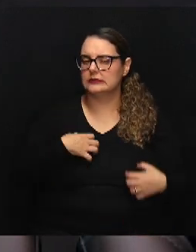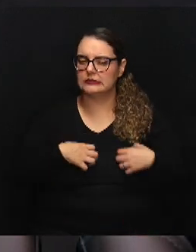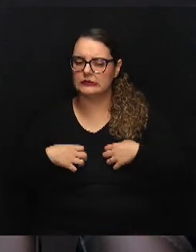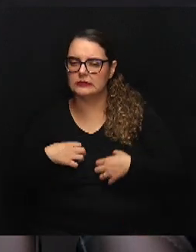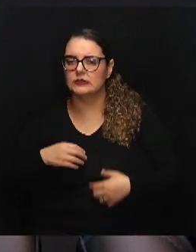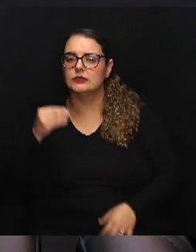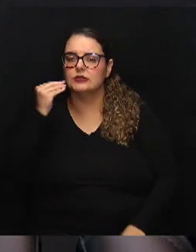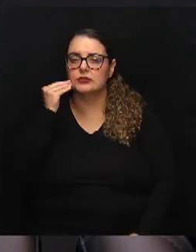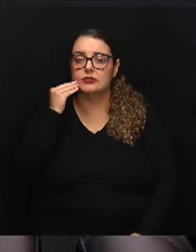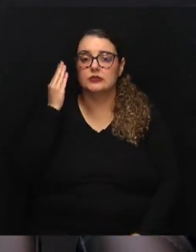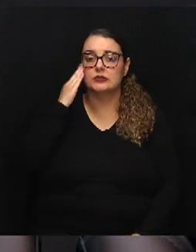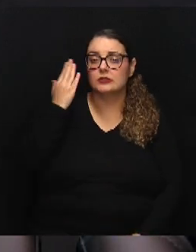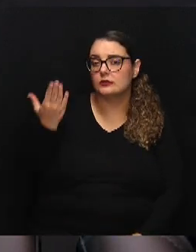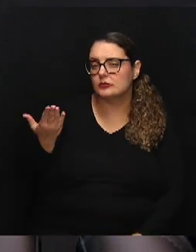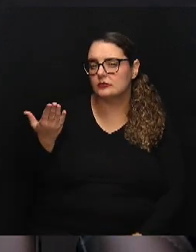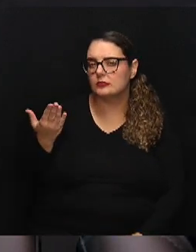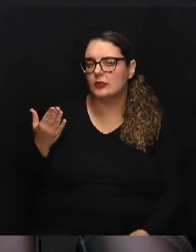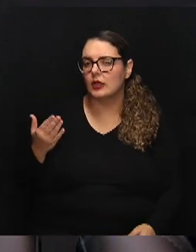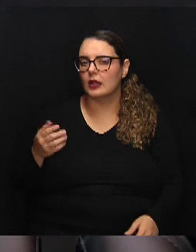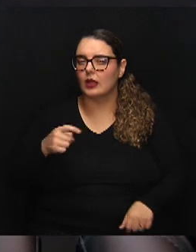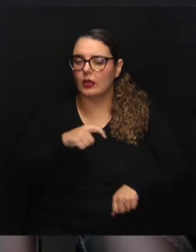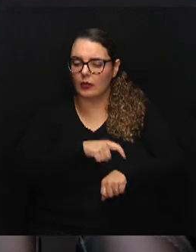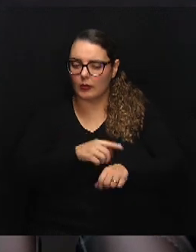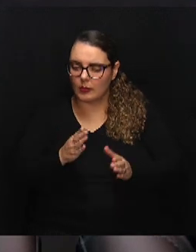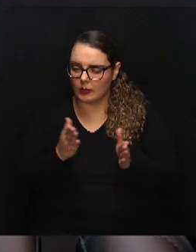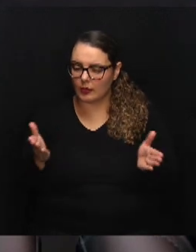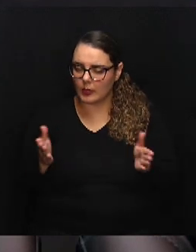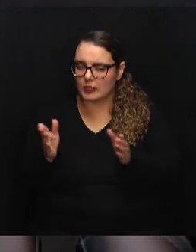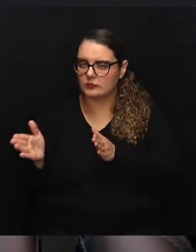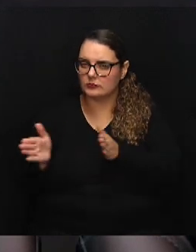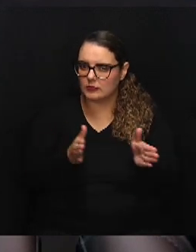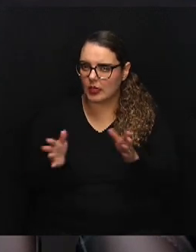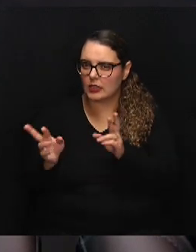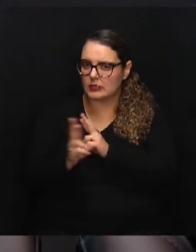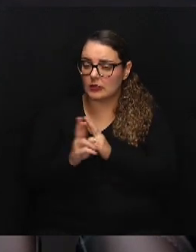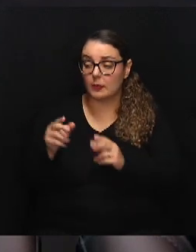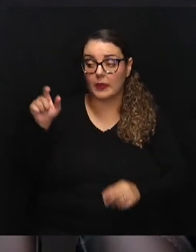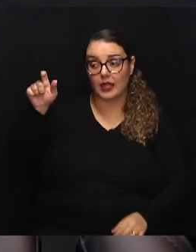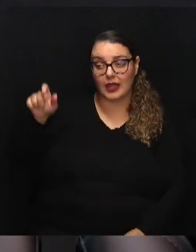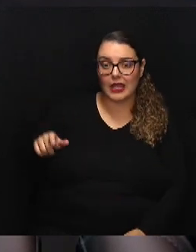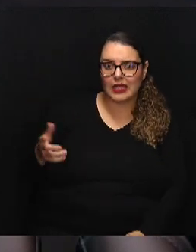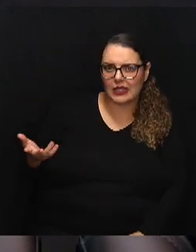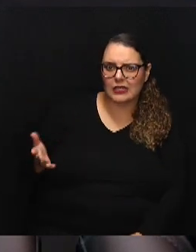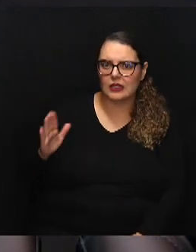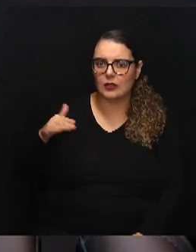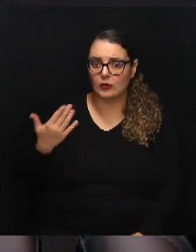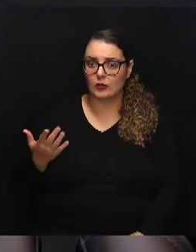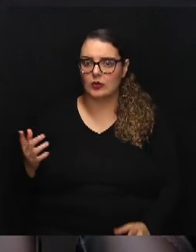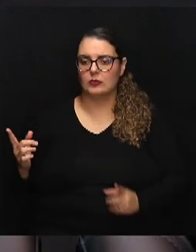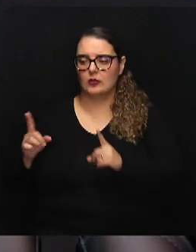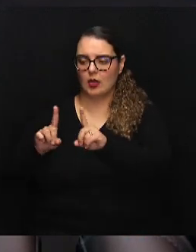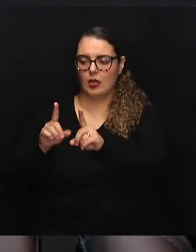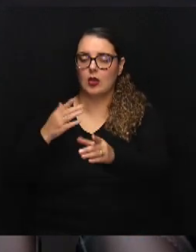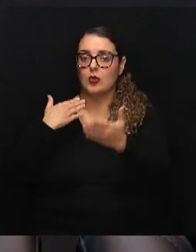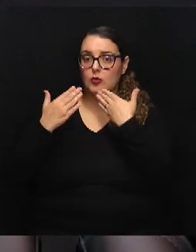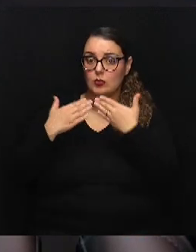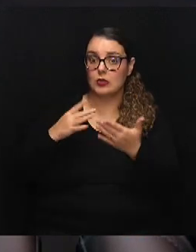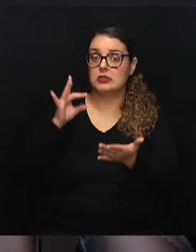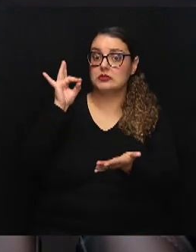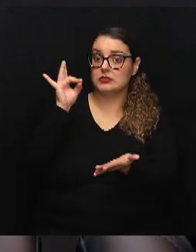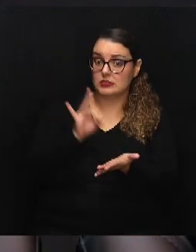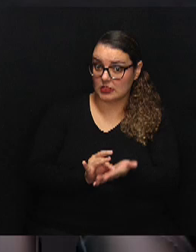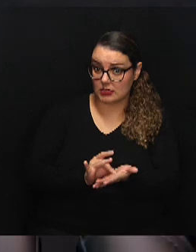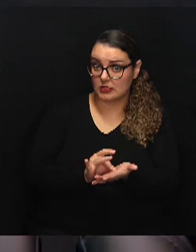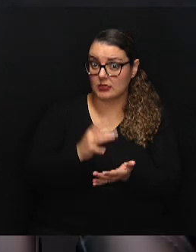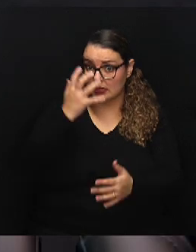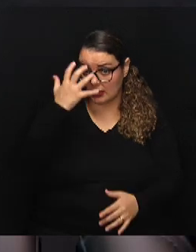tentou entender, né, em que ponto que tá esse relacionamento para ele, porque só quando eles tiverem um diálogo sobre isso e os